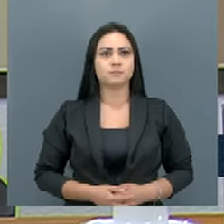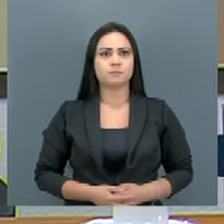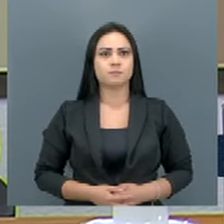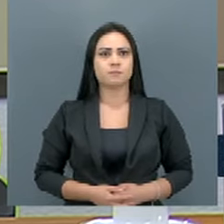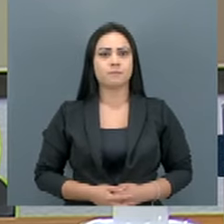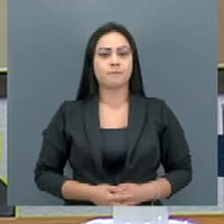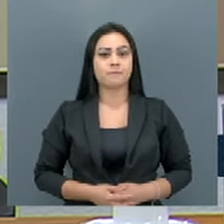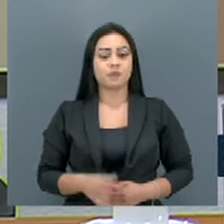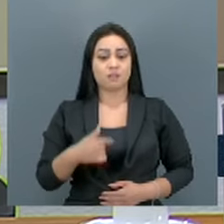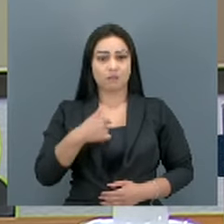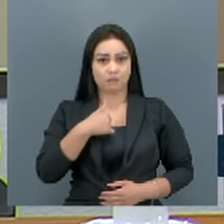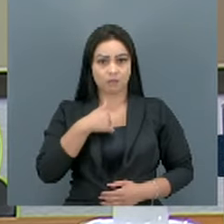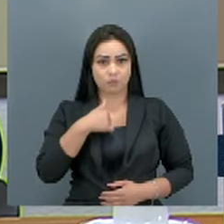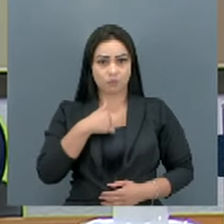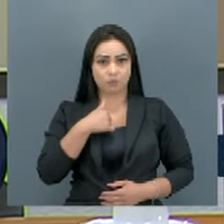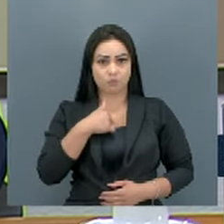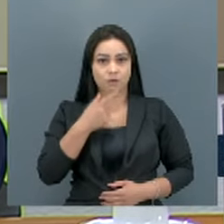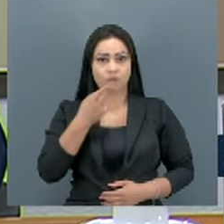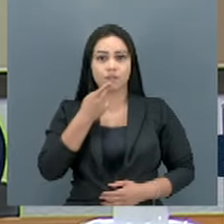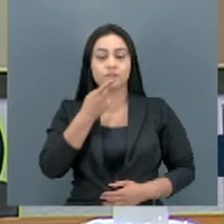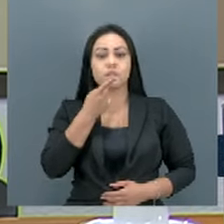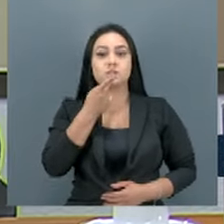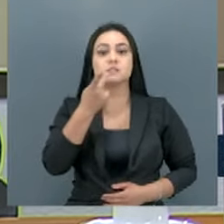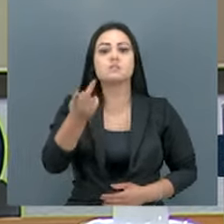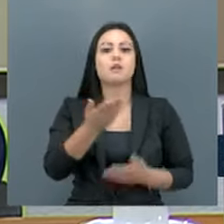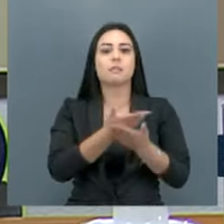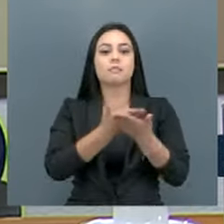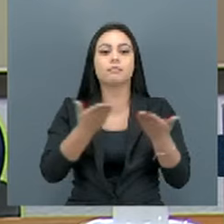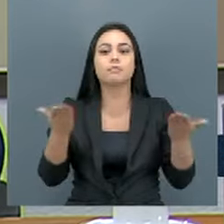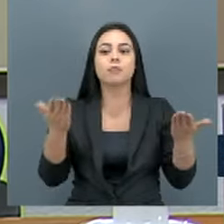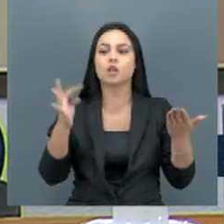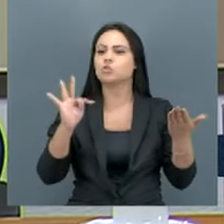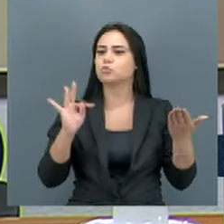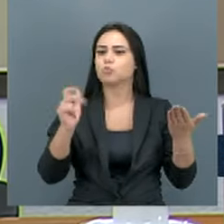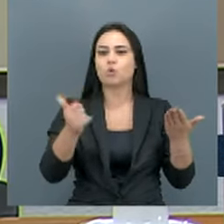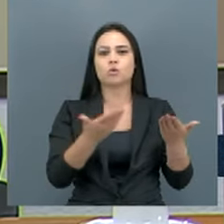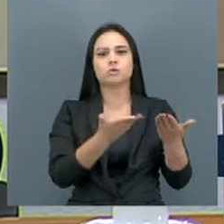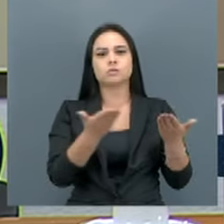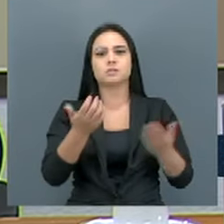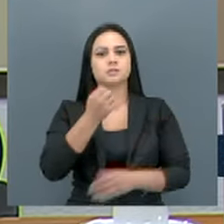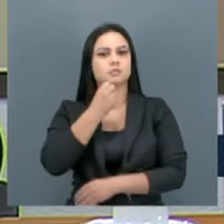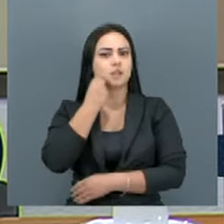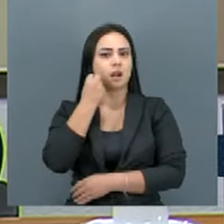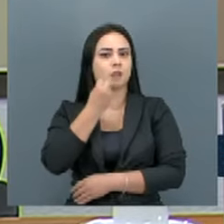quero dizer aos senhores senadores,